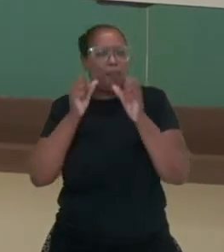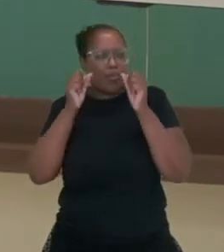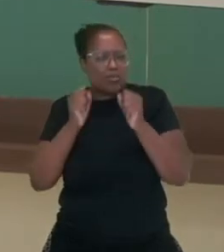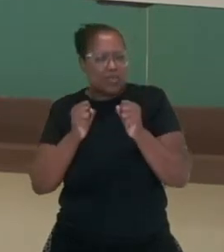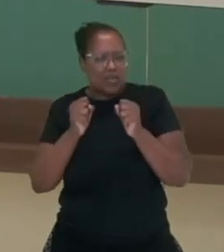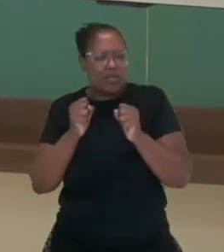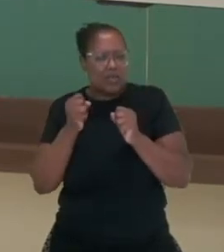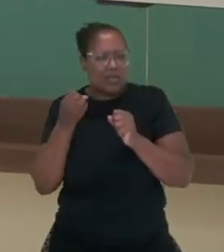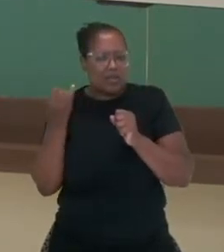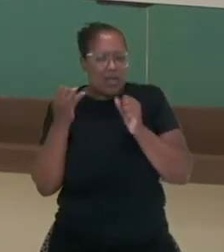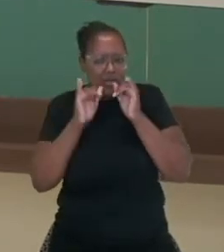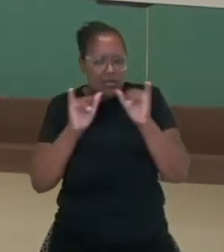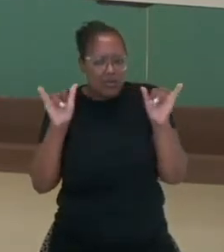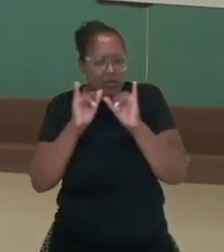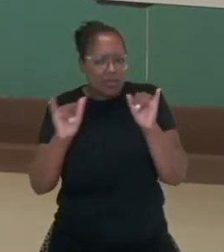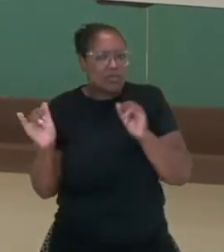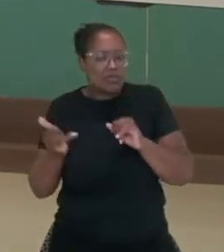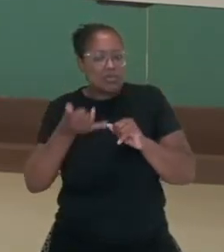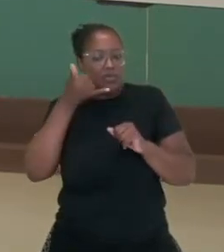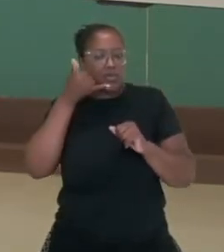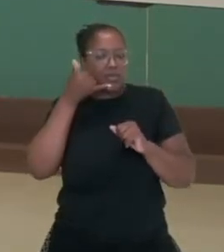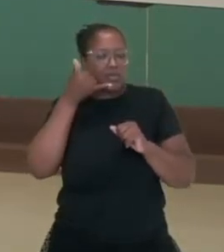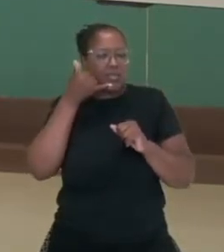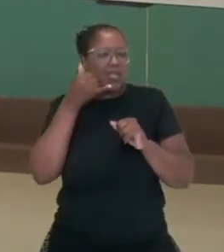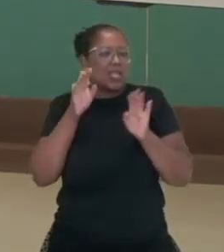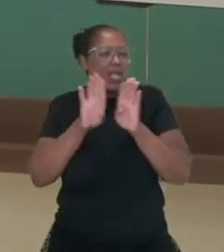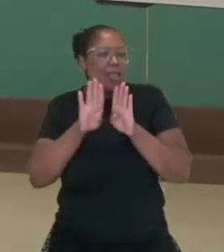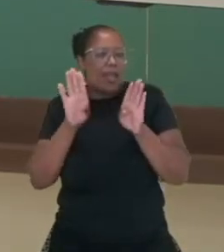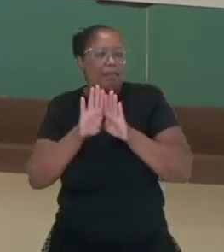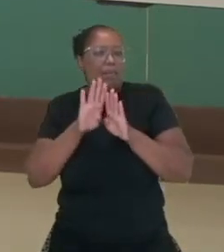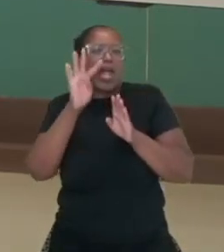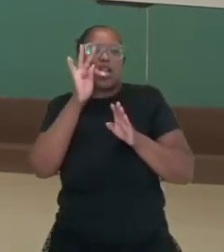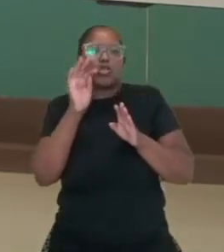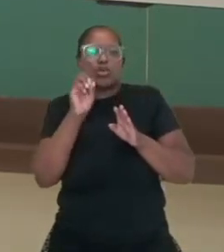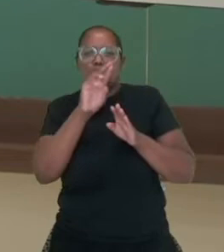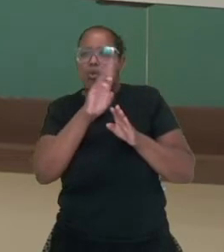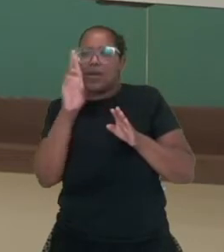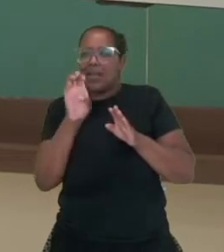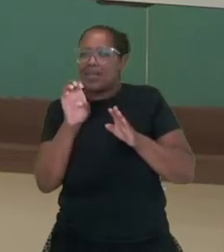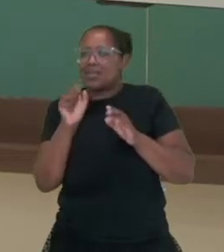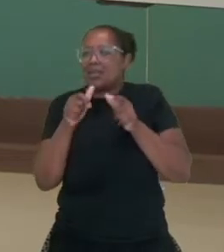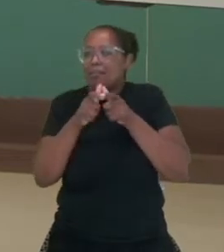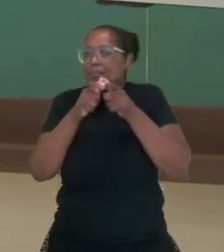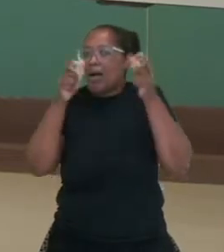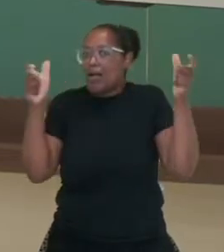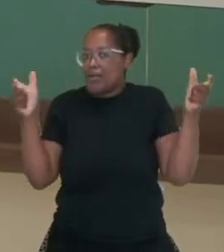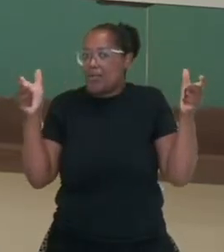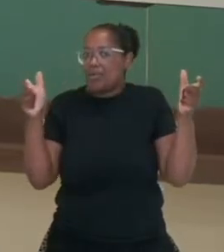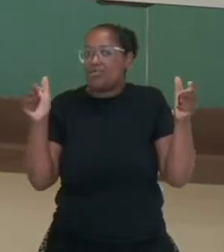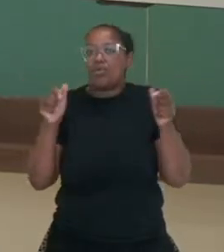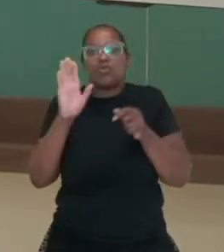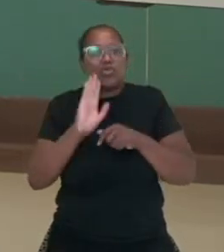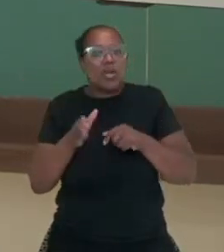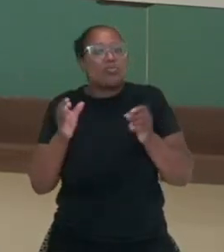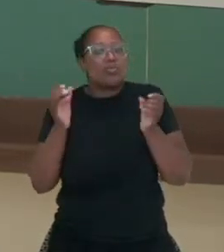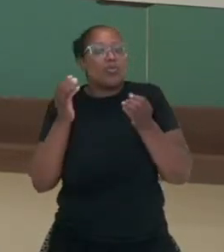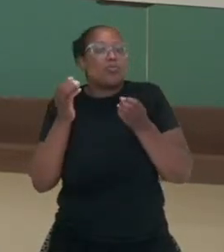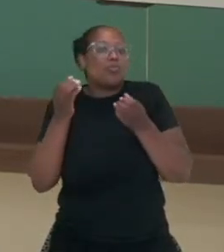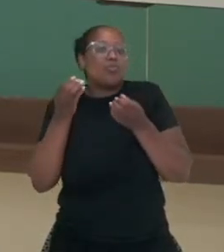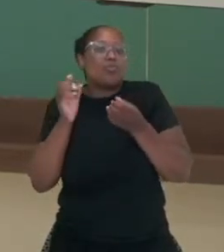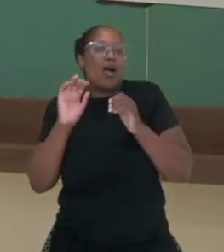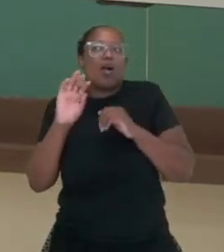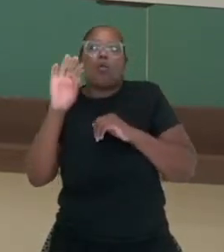torres aumentou também, o número de torres instaladas é bem maior, então já não acontece tanto de